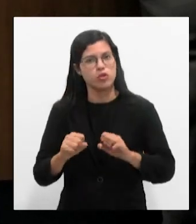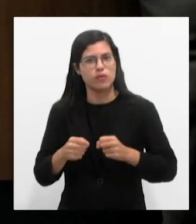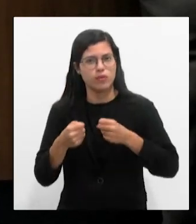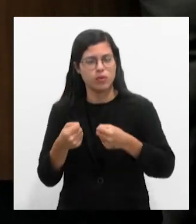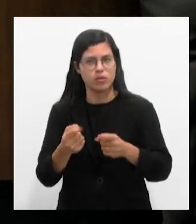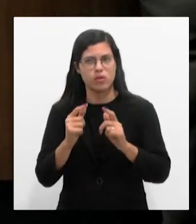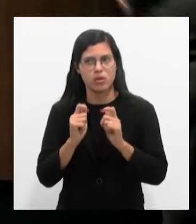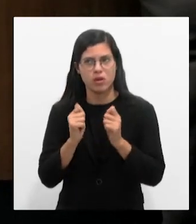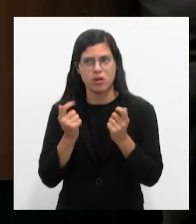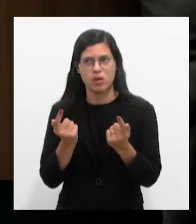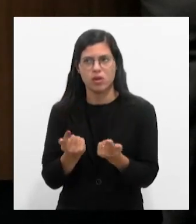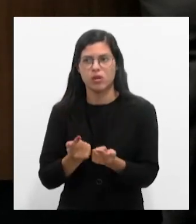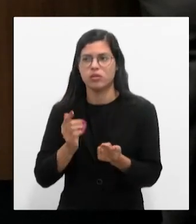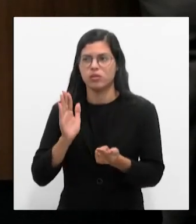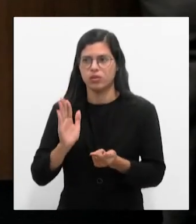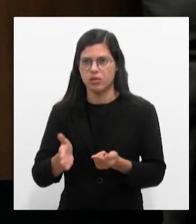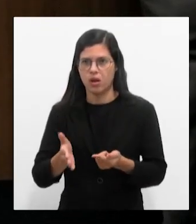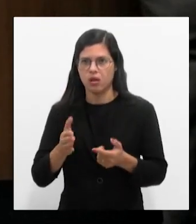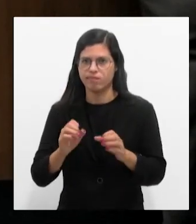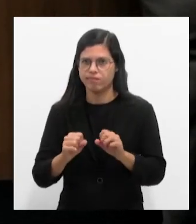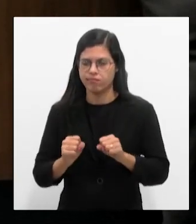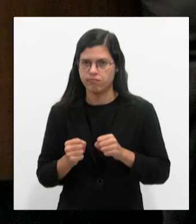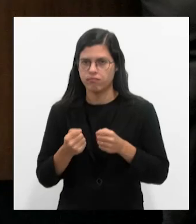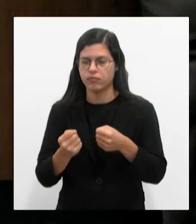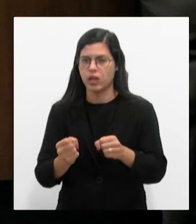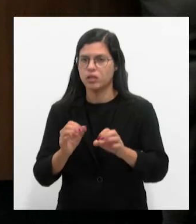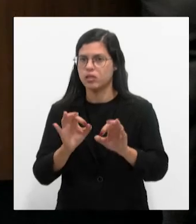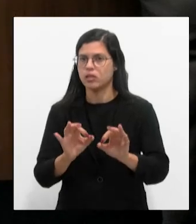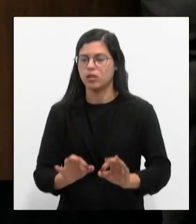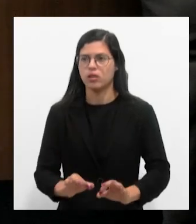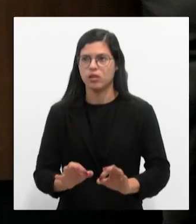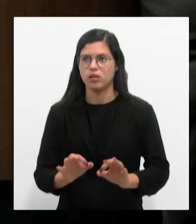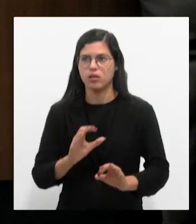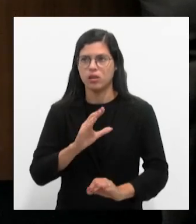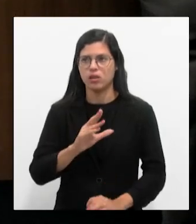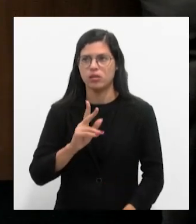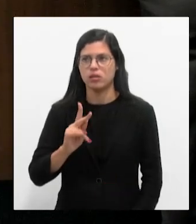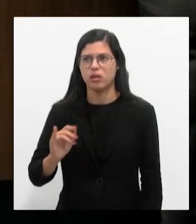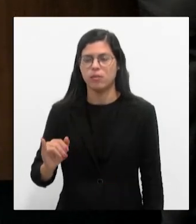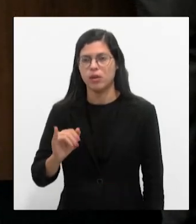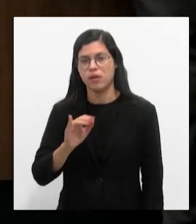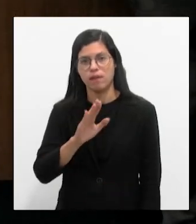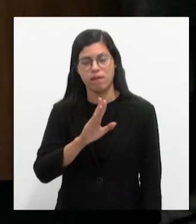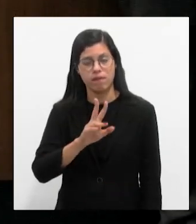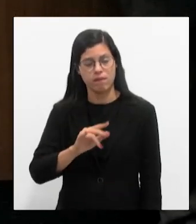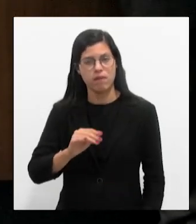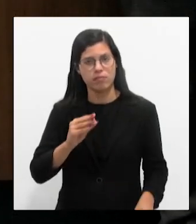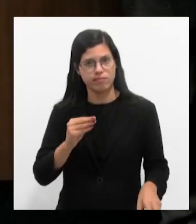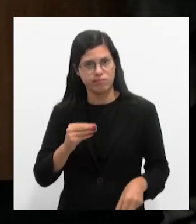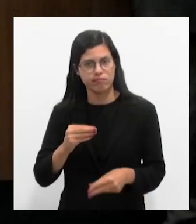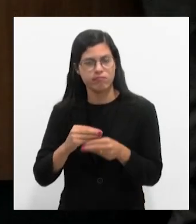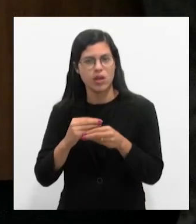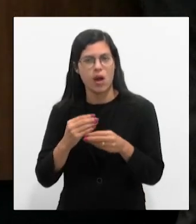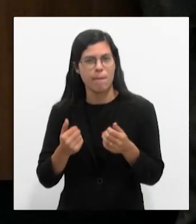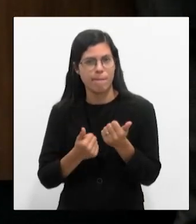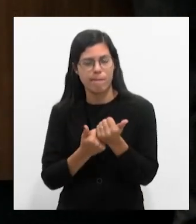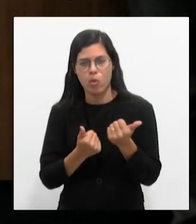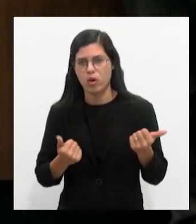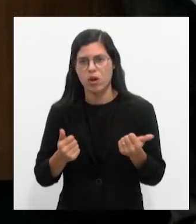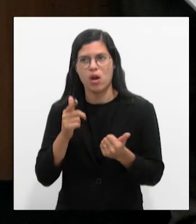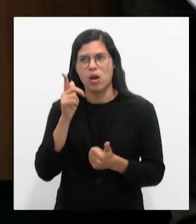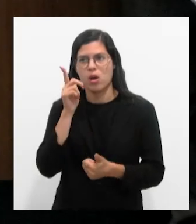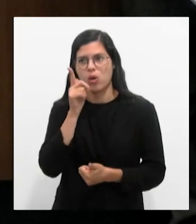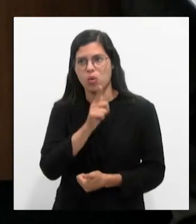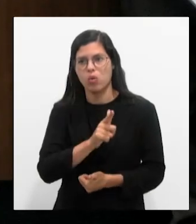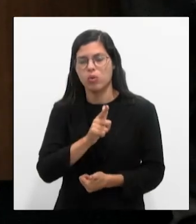vem empregando esforços nisso, e eu tenho certeza que essa CPI vai contribuir muito para que a gente possa desbaratar o que